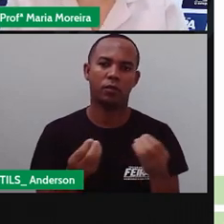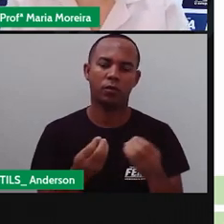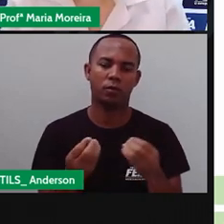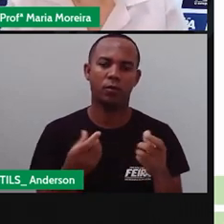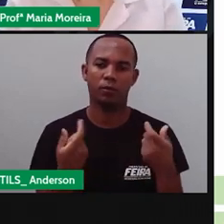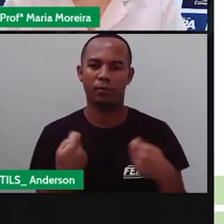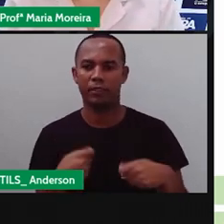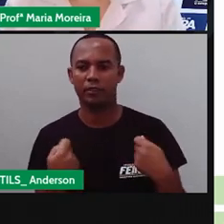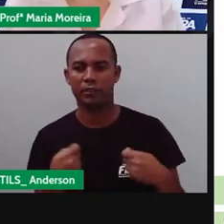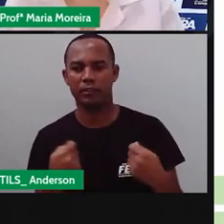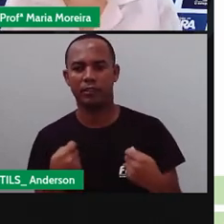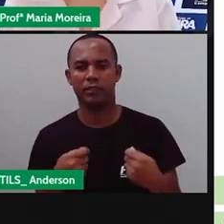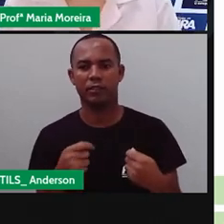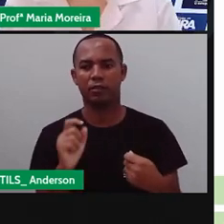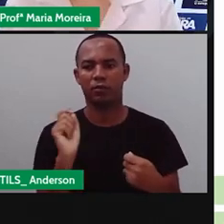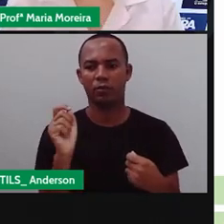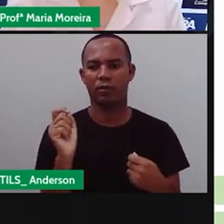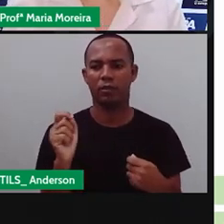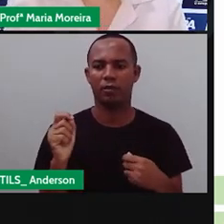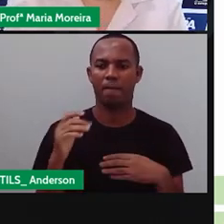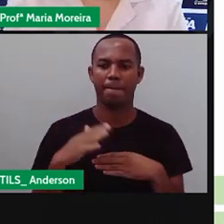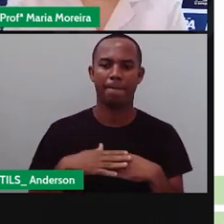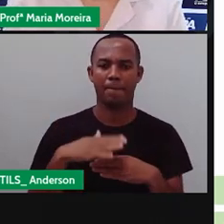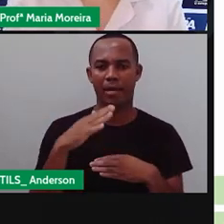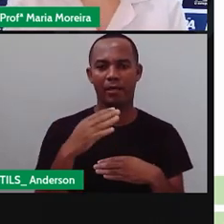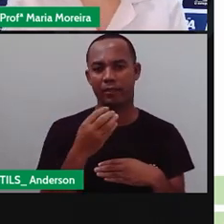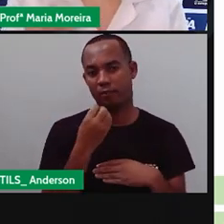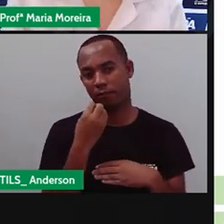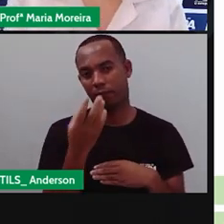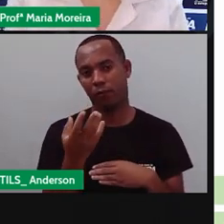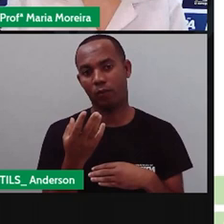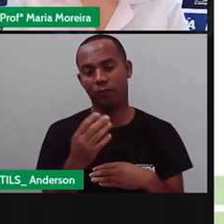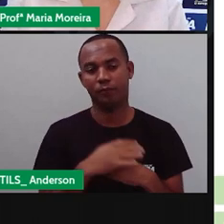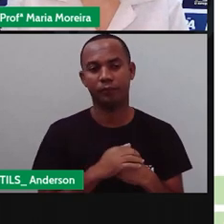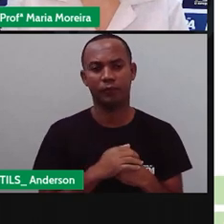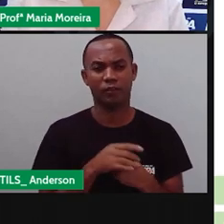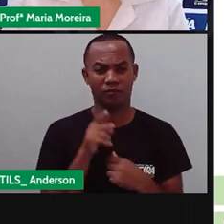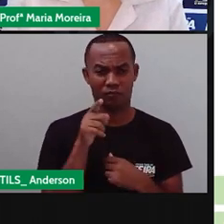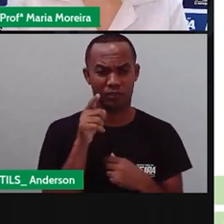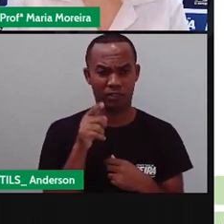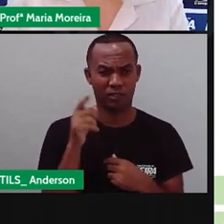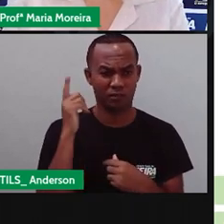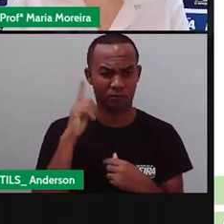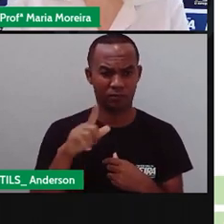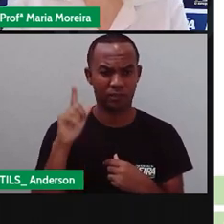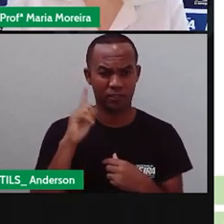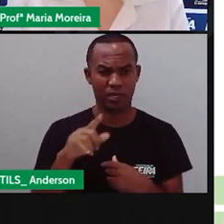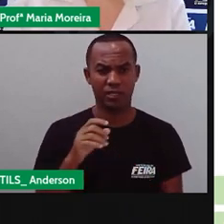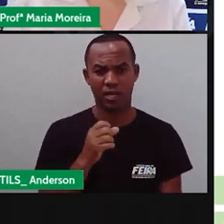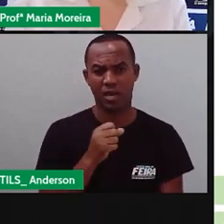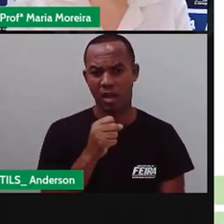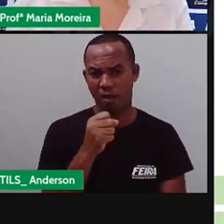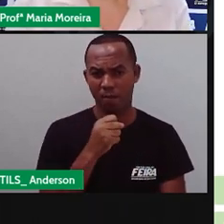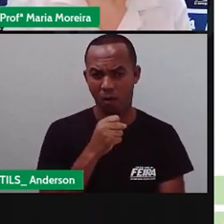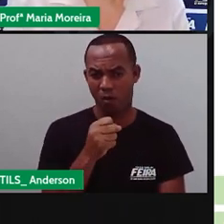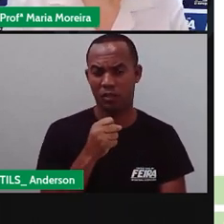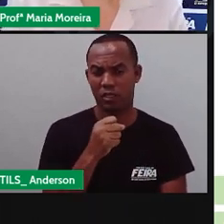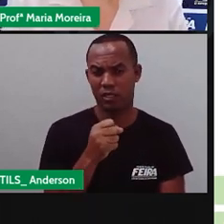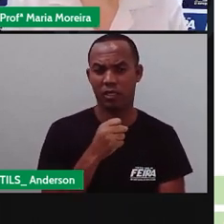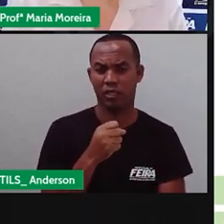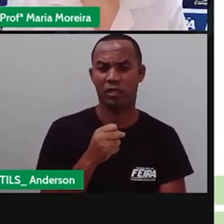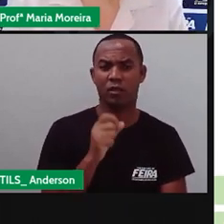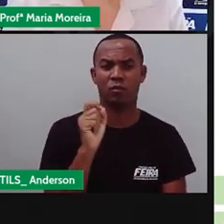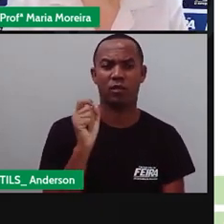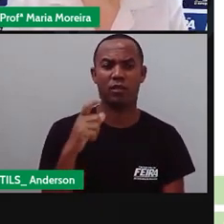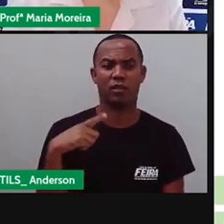ele precisa para ser considerado o quê? Bom. Porque você consegue imaginar aí um repórter sem um